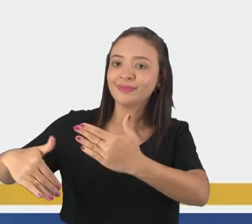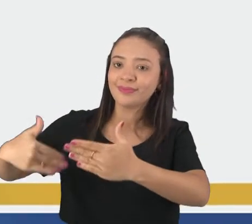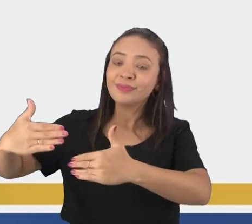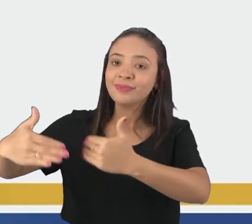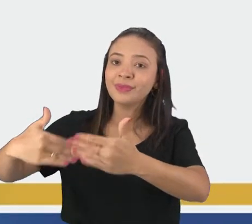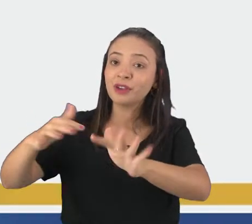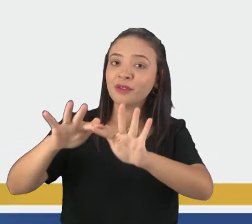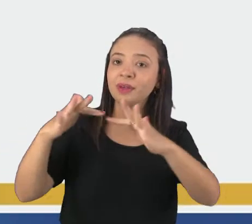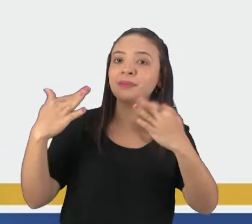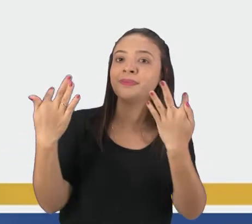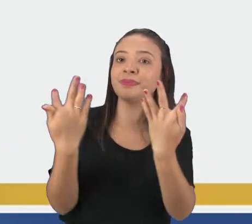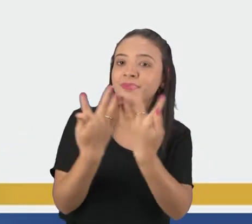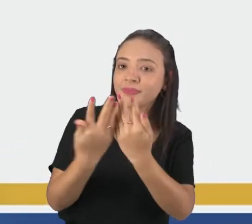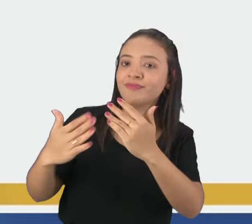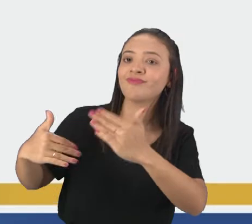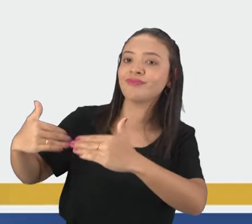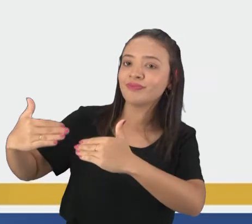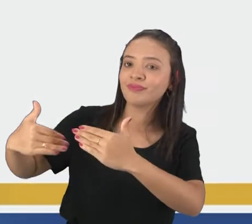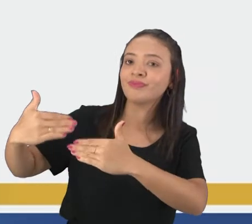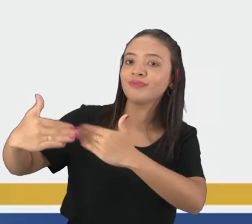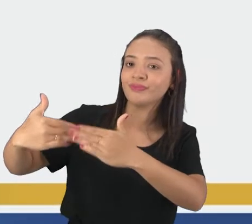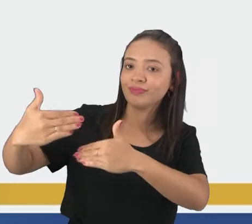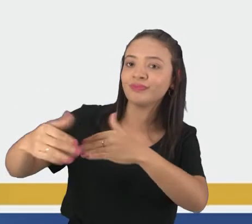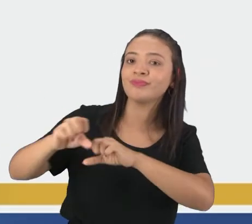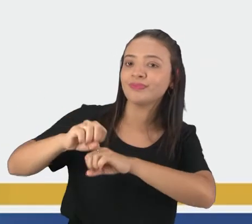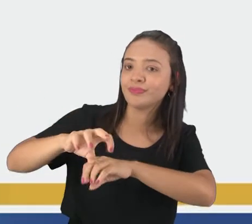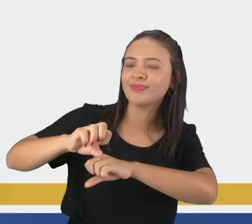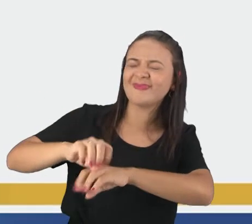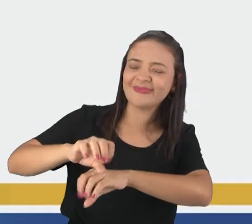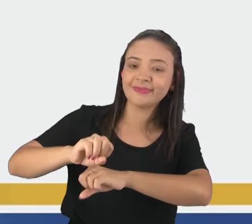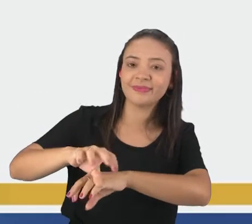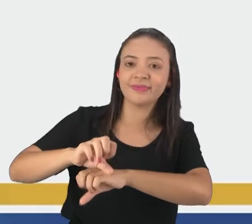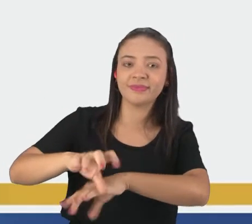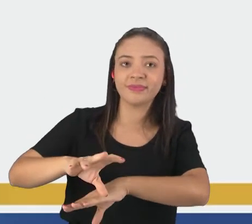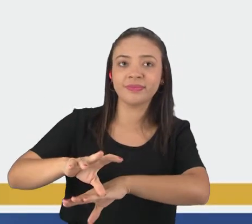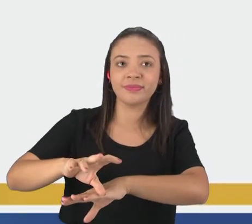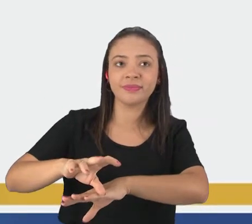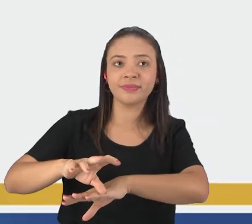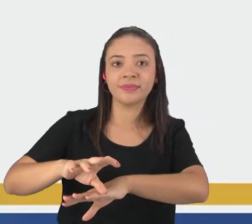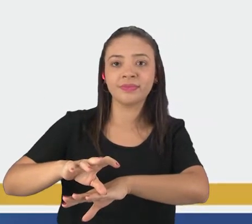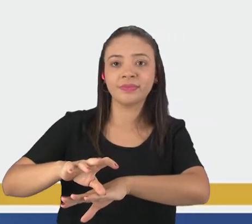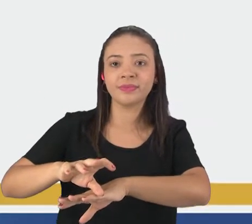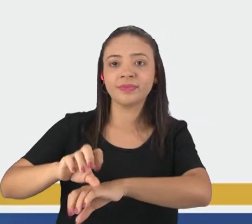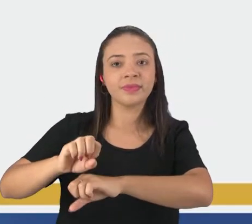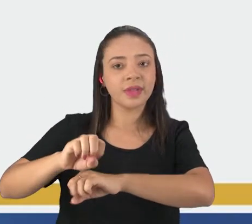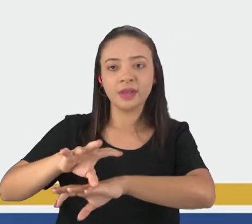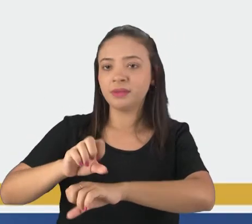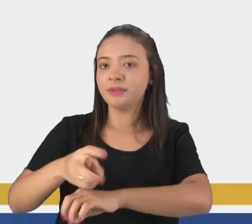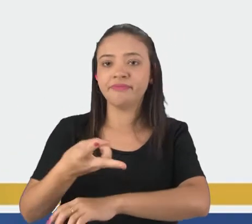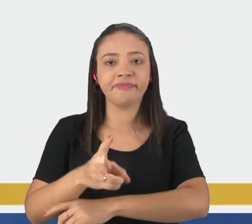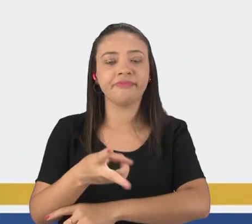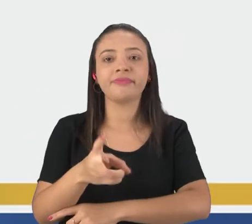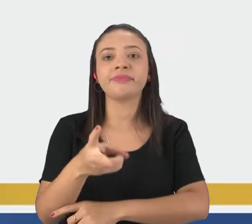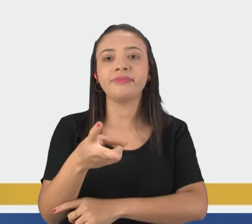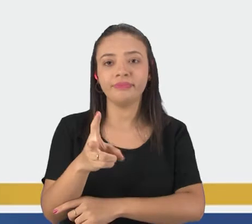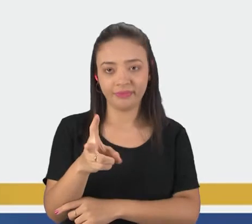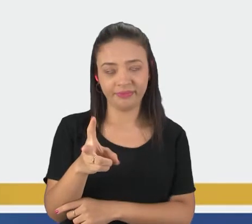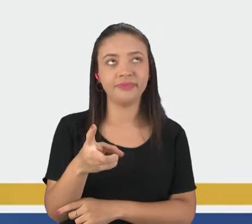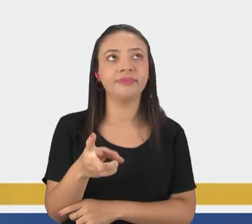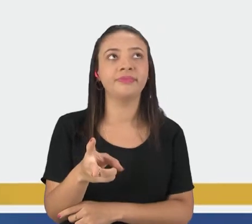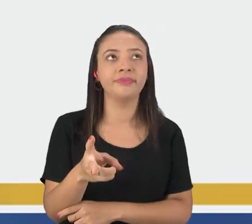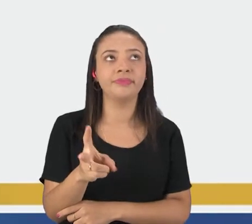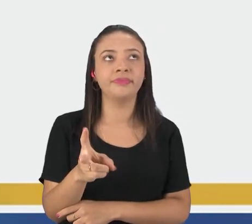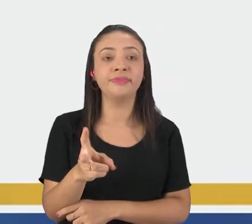em geração, ou seja, passada de pais para filhos, que se tornam pais, que passam para os seus filhos também, e